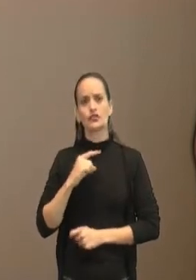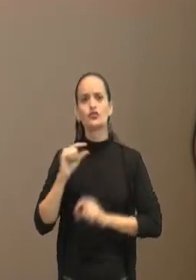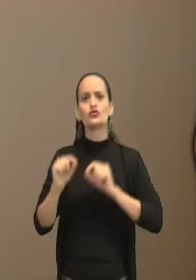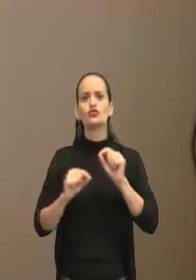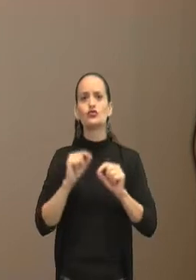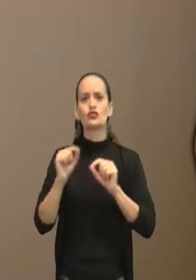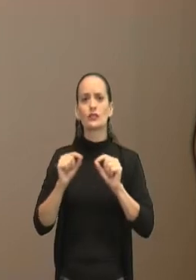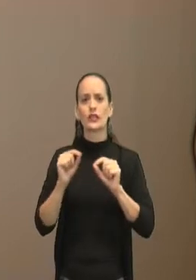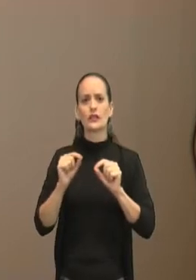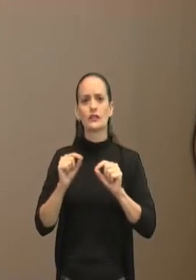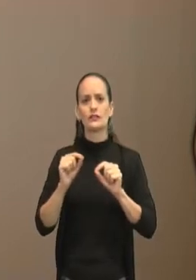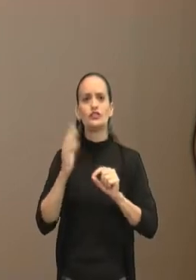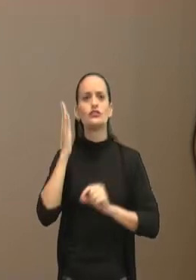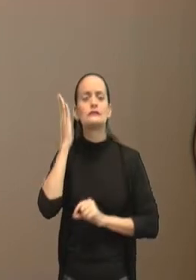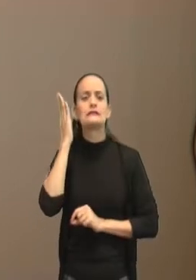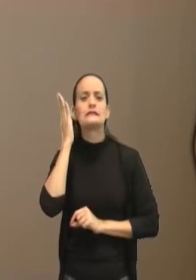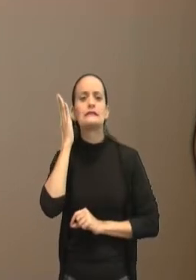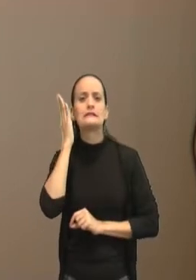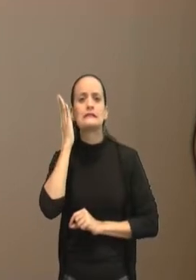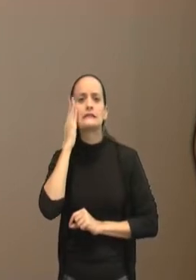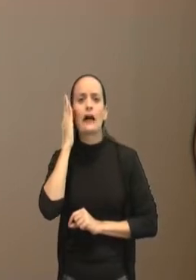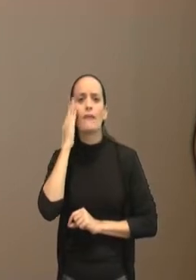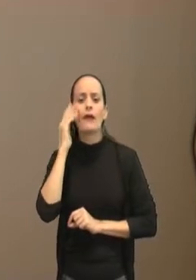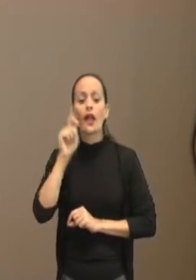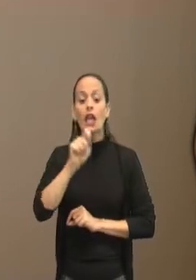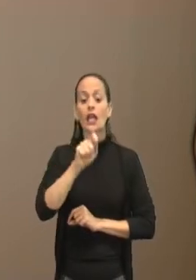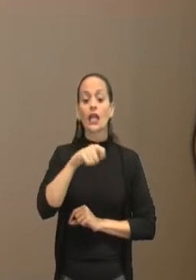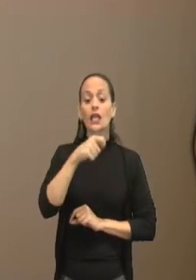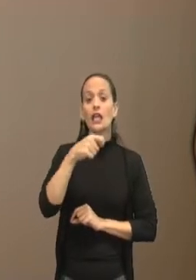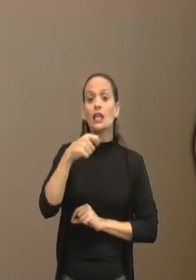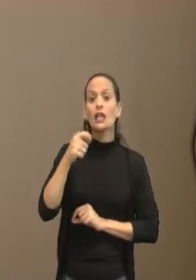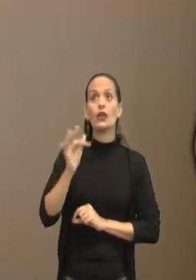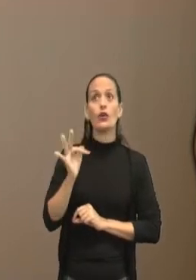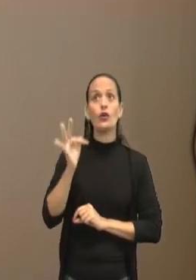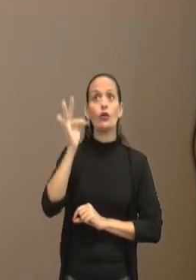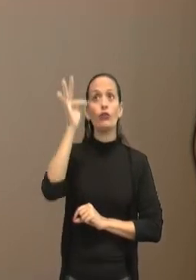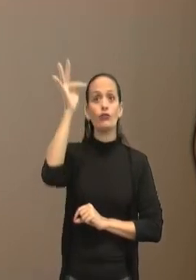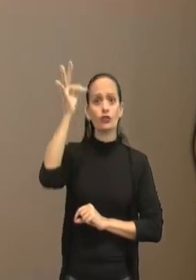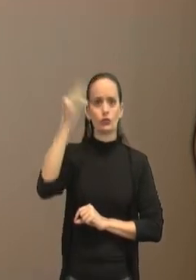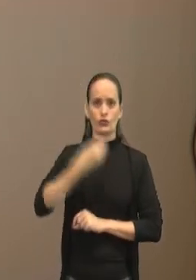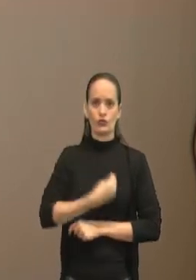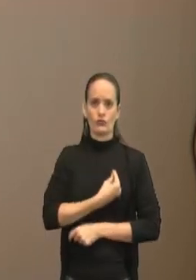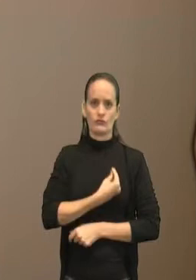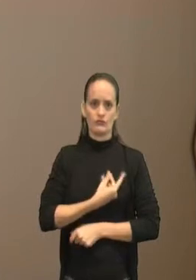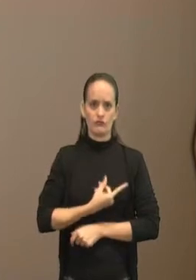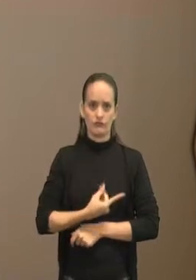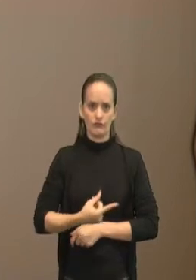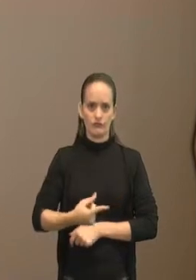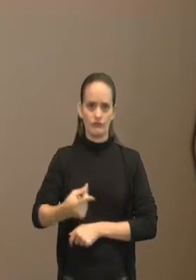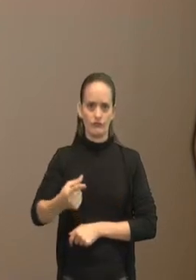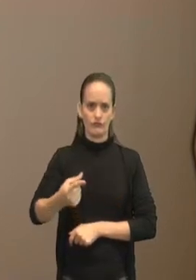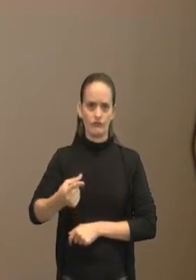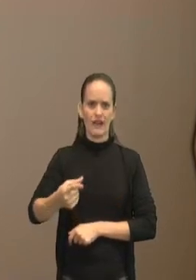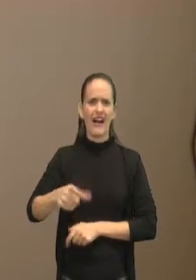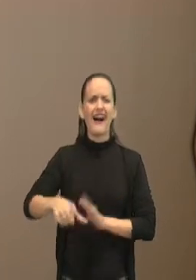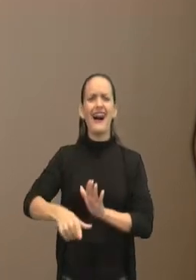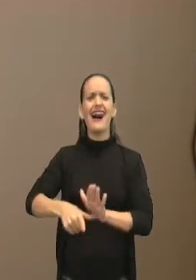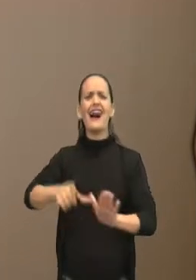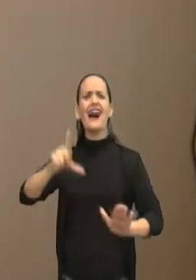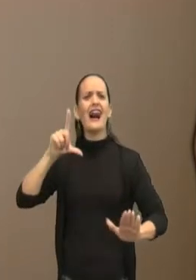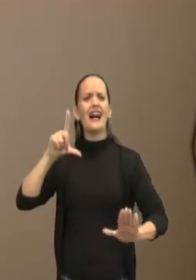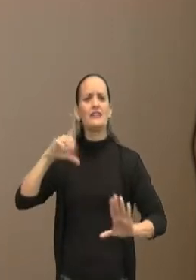de assim estabelecer, e isso foi estabelecido antes da fundação do mundo. Desde a eternidade, assim